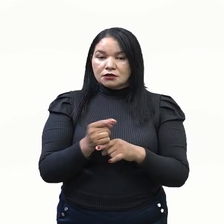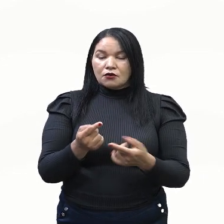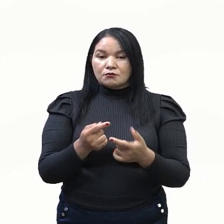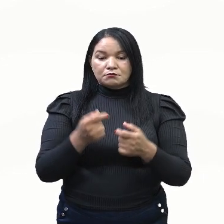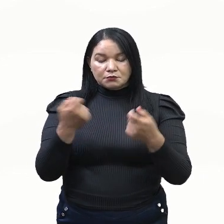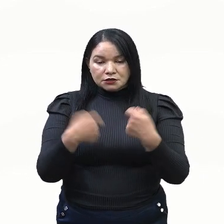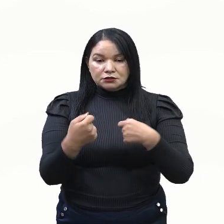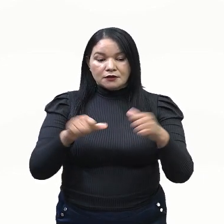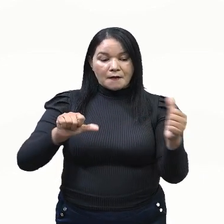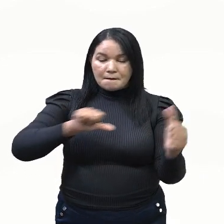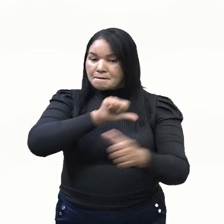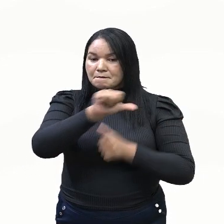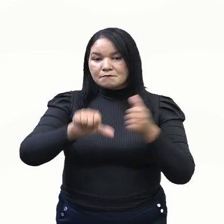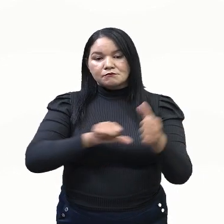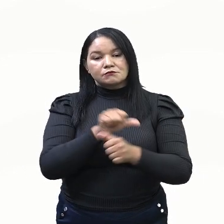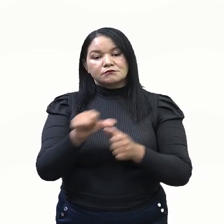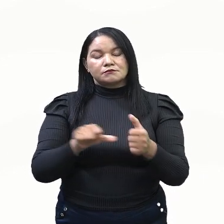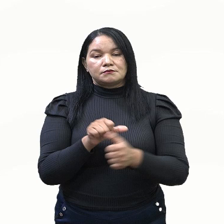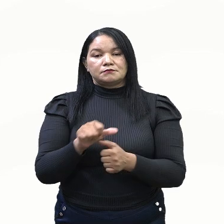né, nesse ciclo.